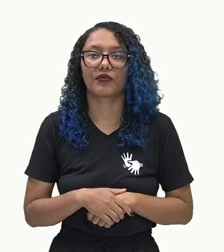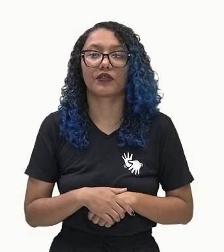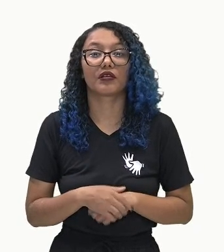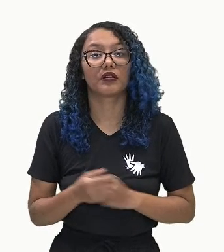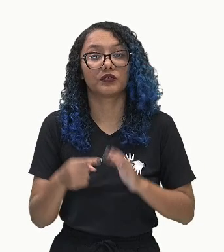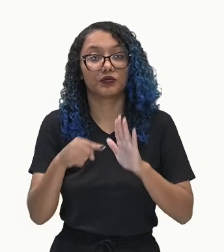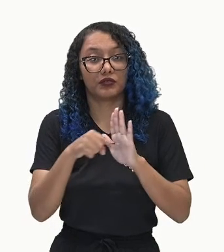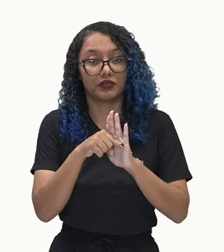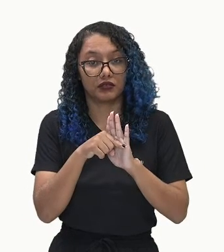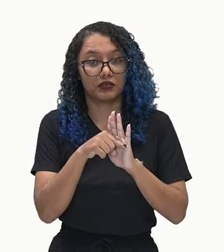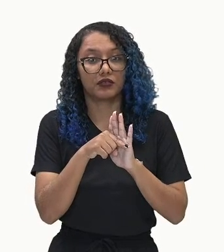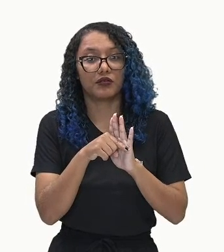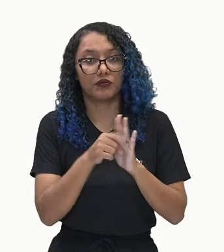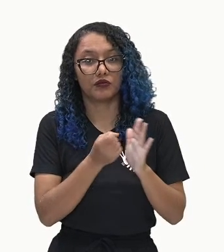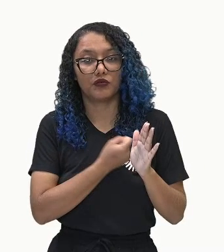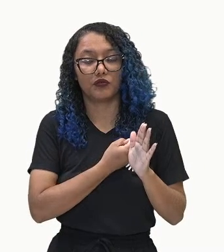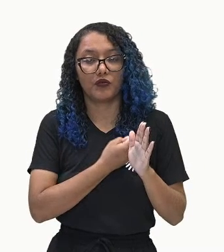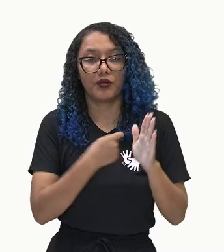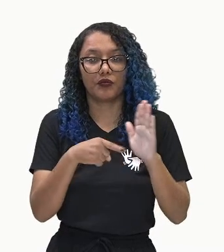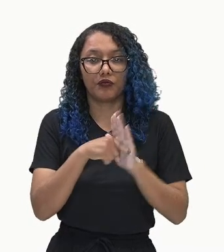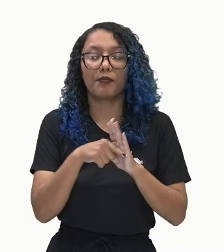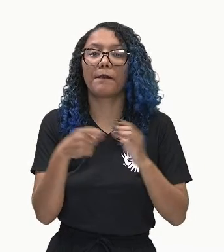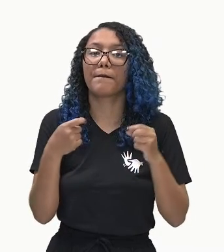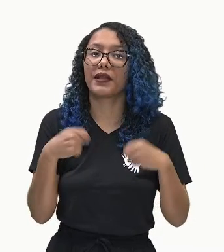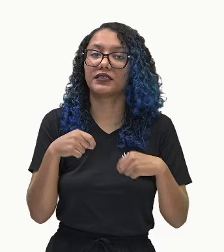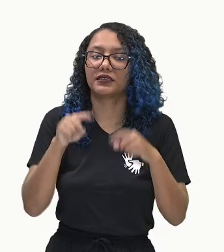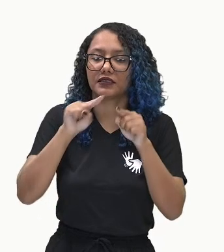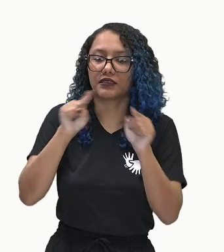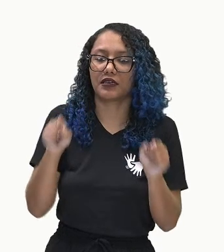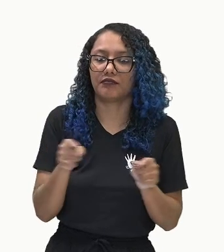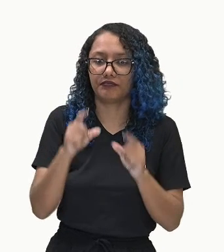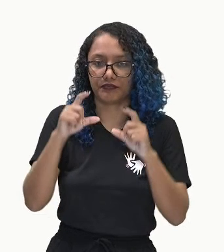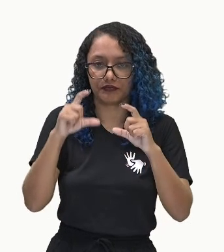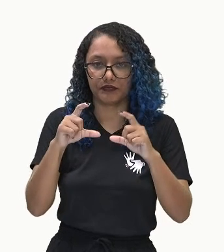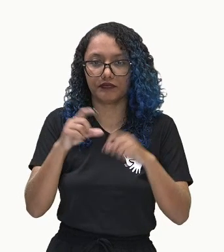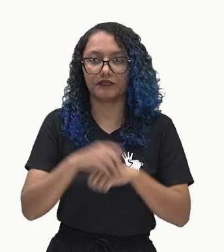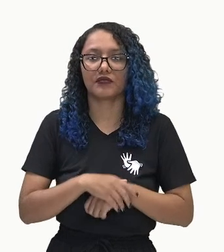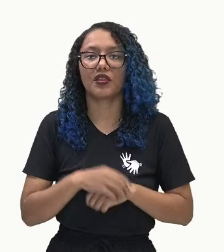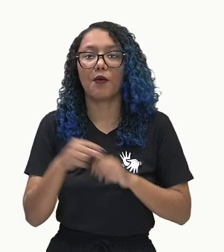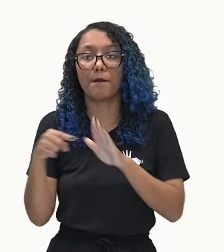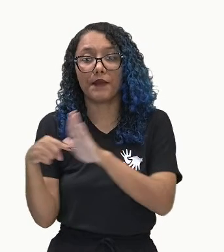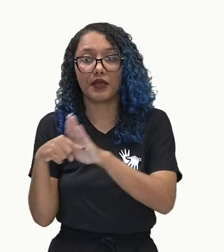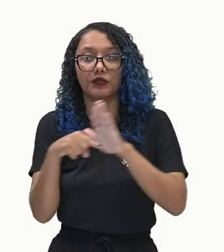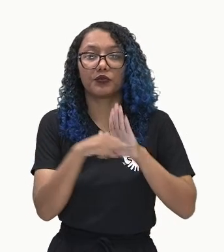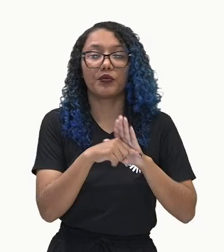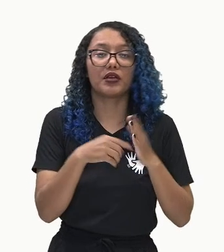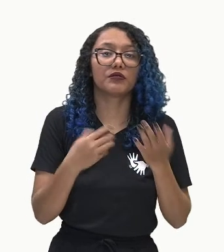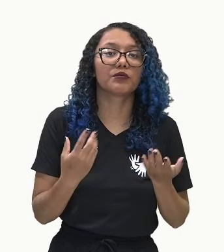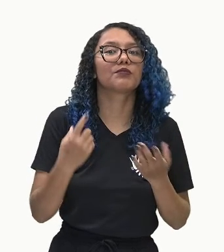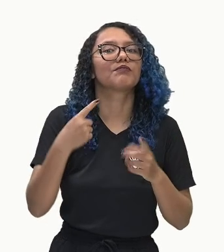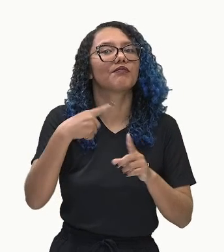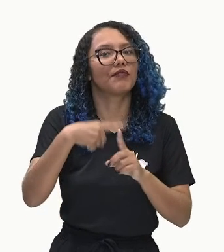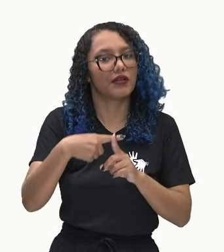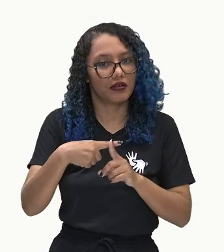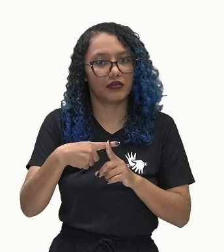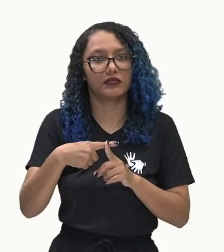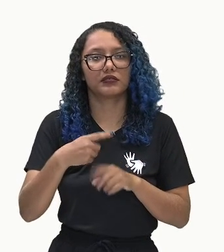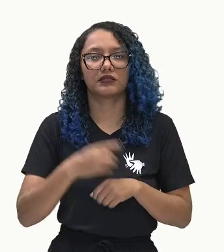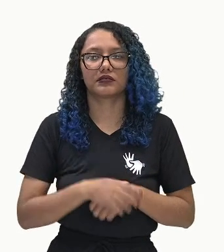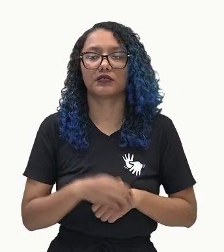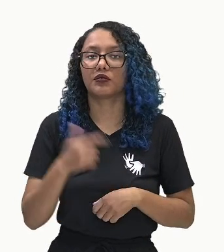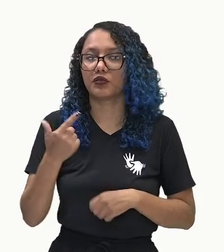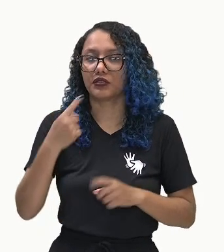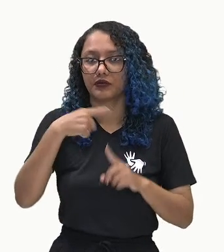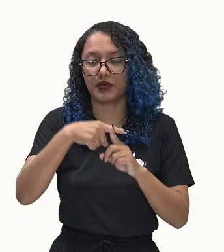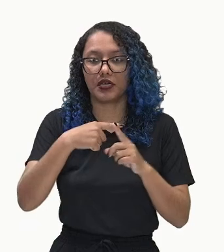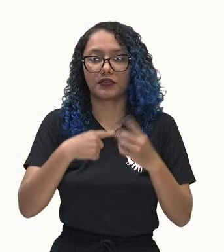esse valor dentro dos parênteses. Menos com menos é mais. Então, eu vou ter 2 mais 4,